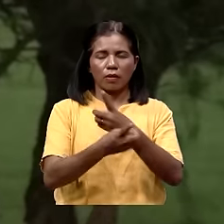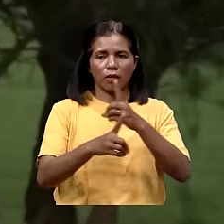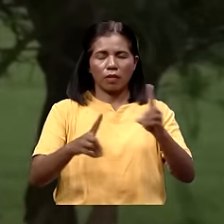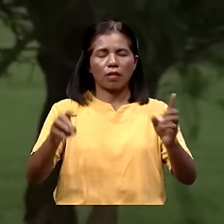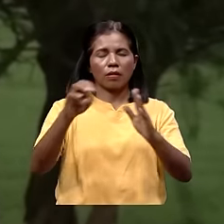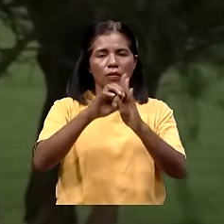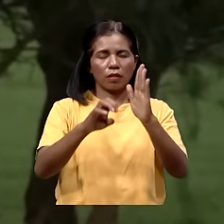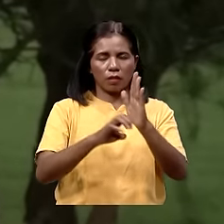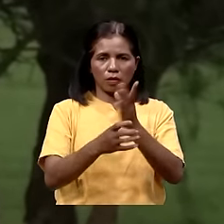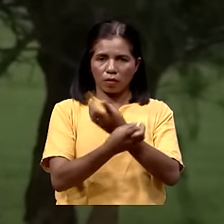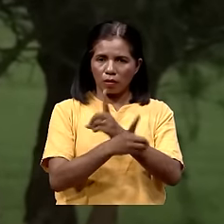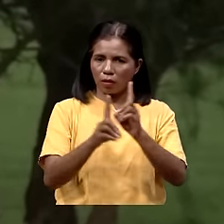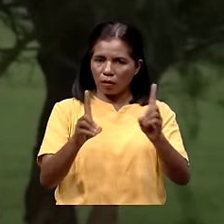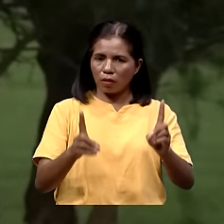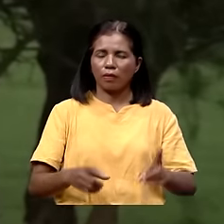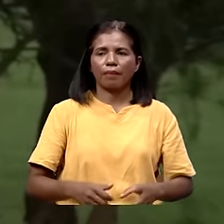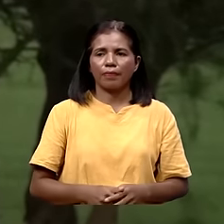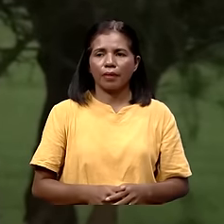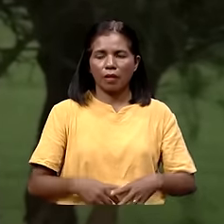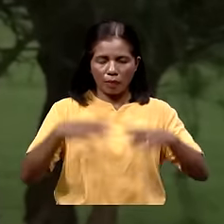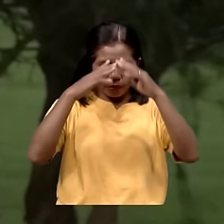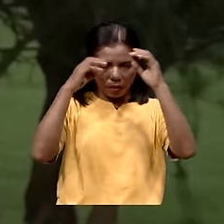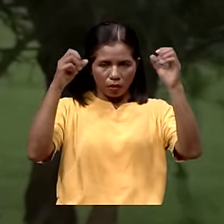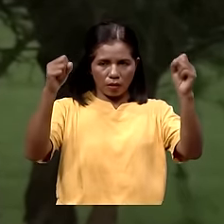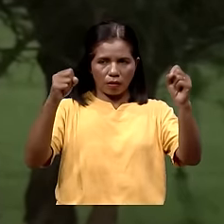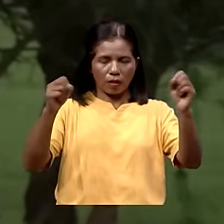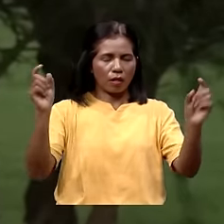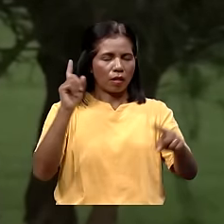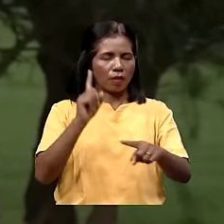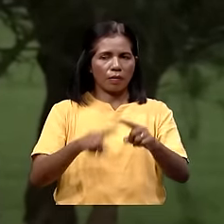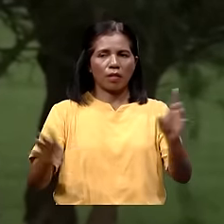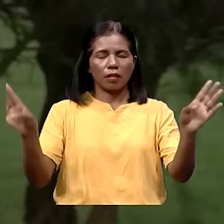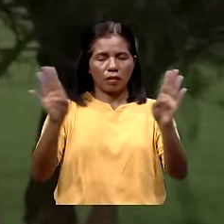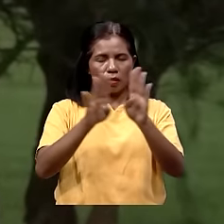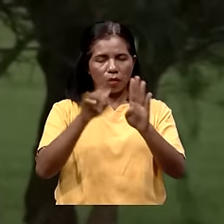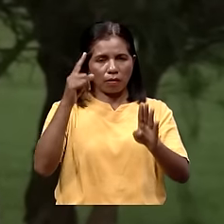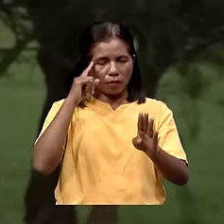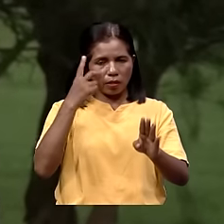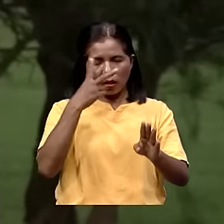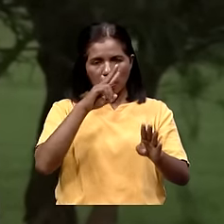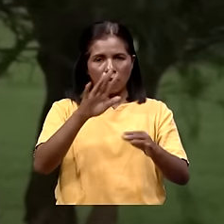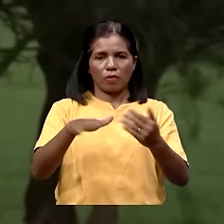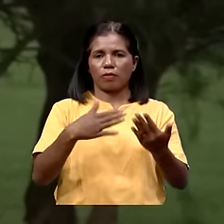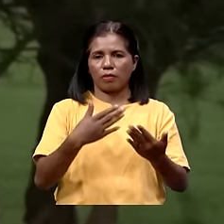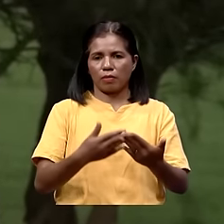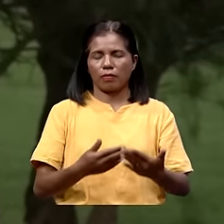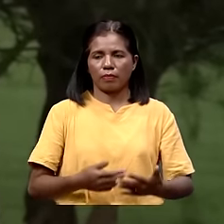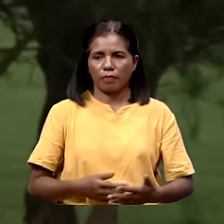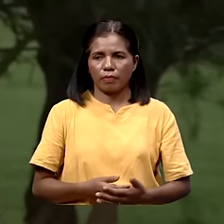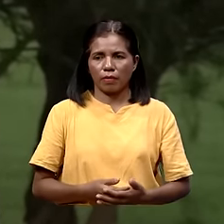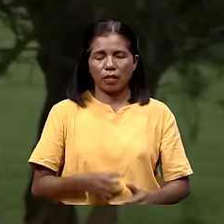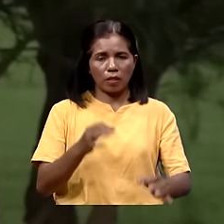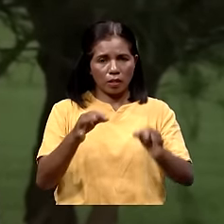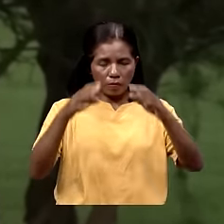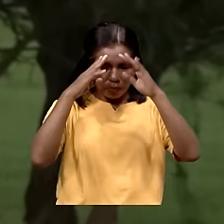de Direito. Presidente da República, la bela Takamatan, va boa ser um lei. Se